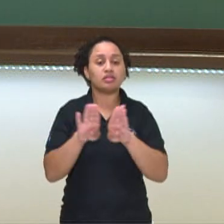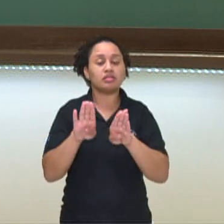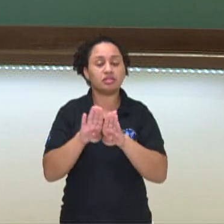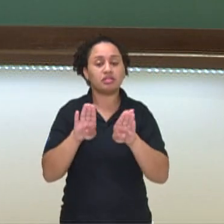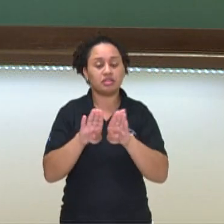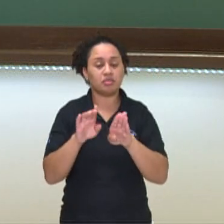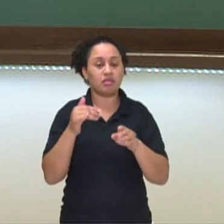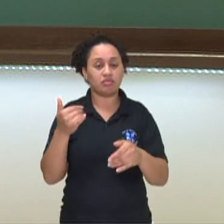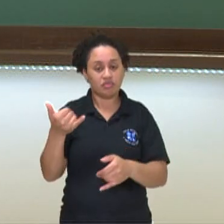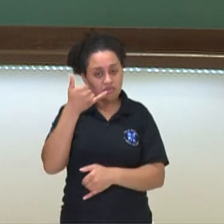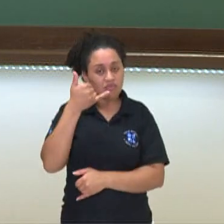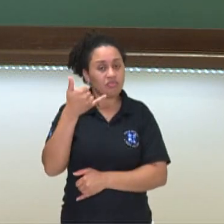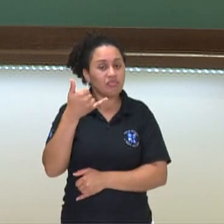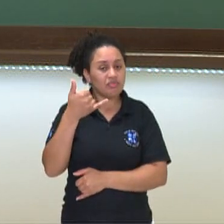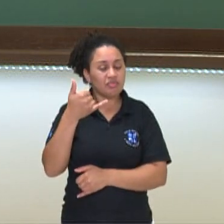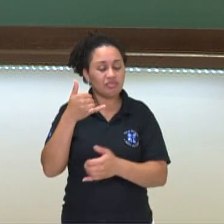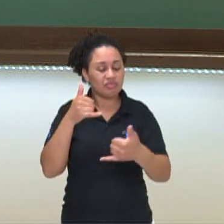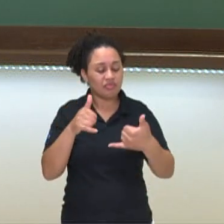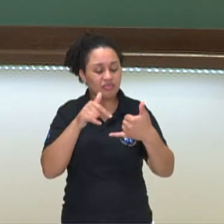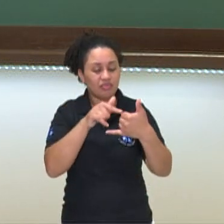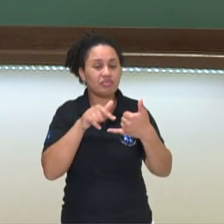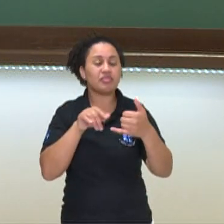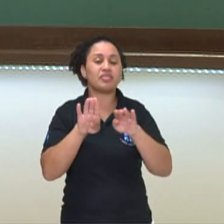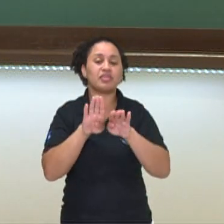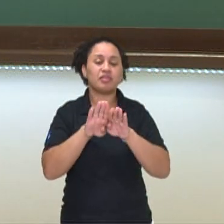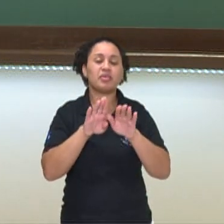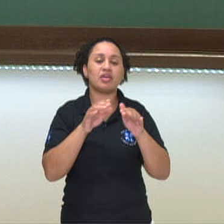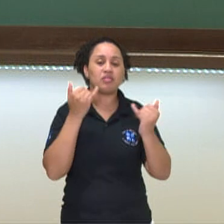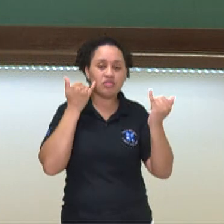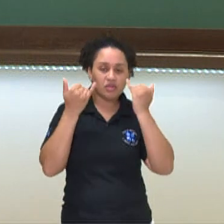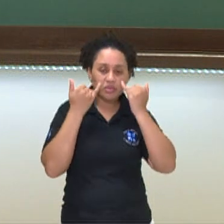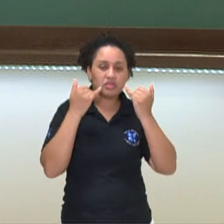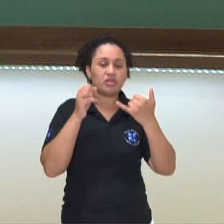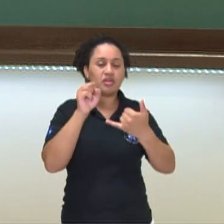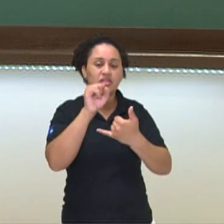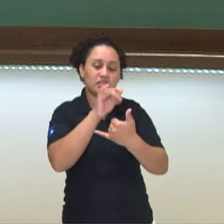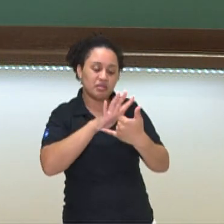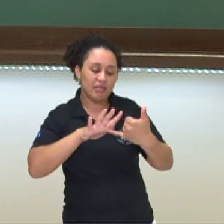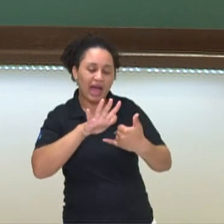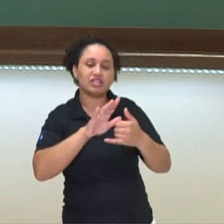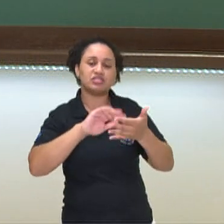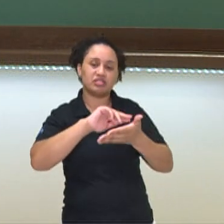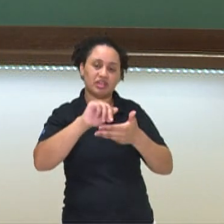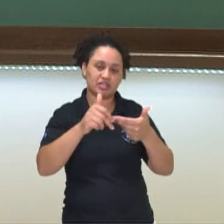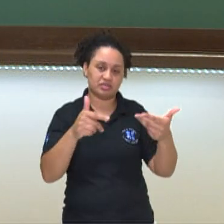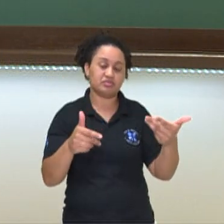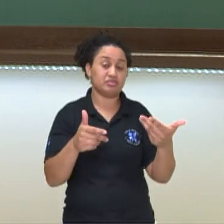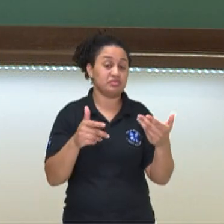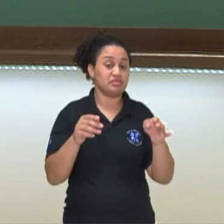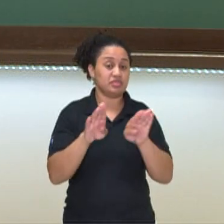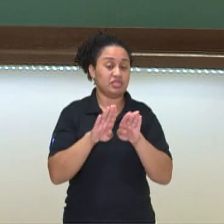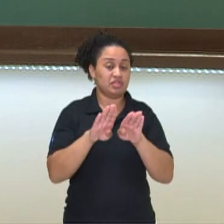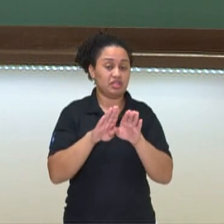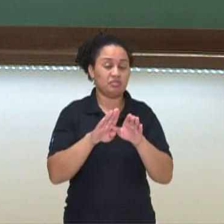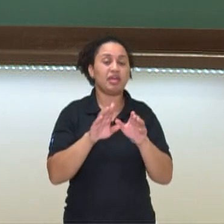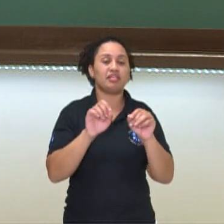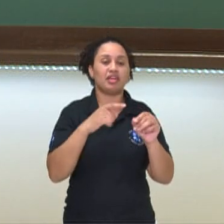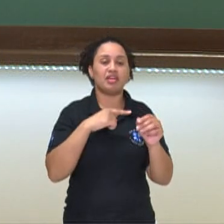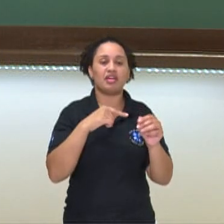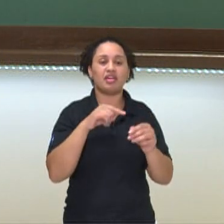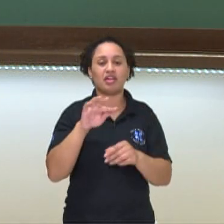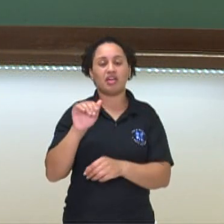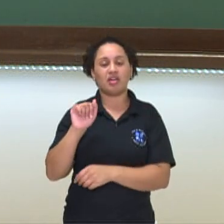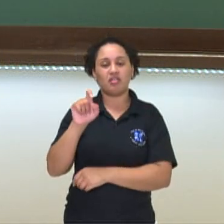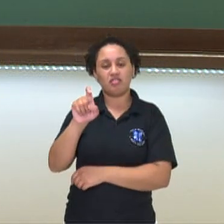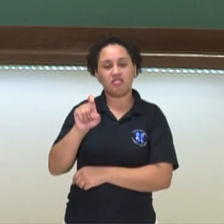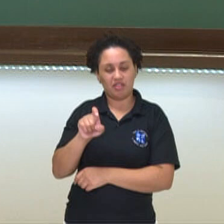seus telefones para a transmissão de dados, imagens e uma série de outras coisas. Podemos pensar no aparelho de fax, que atualmente